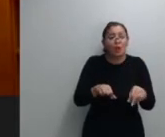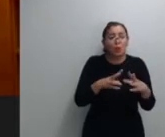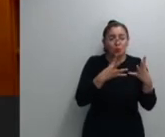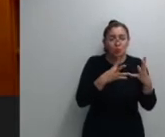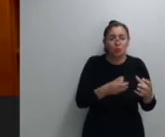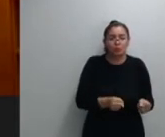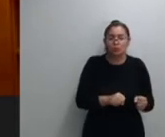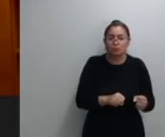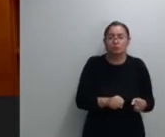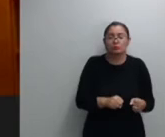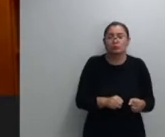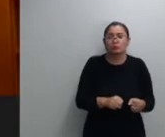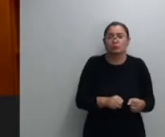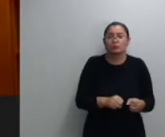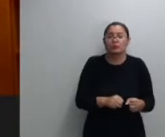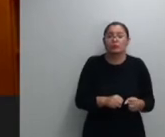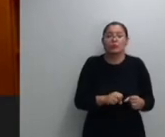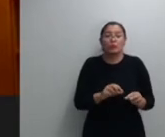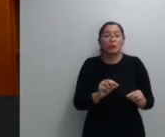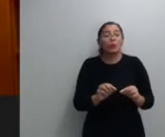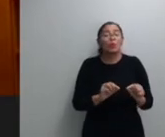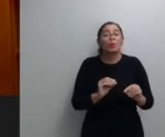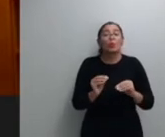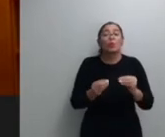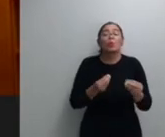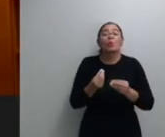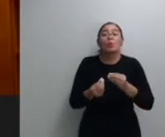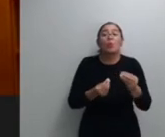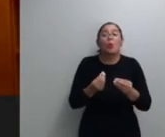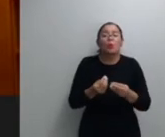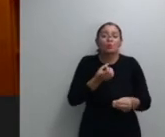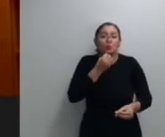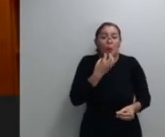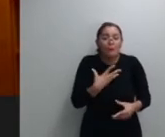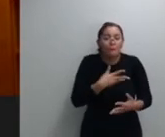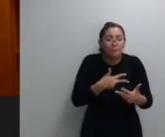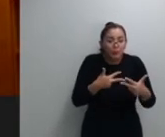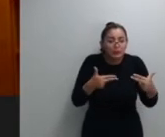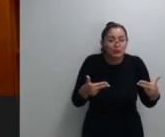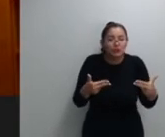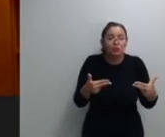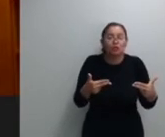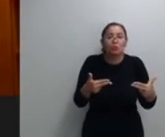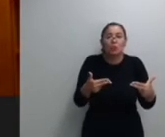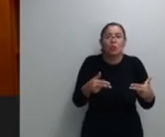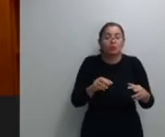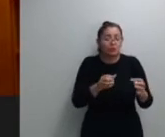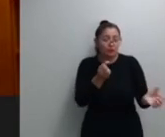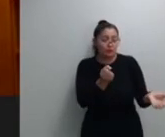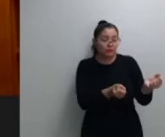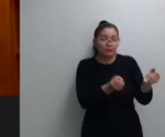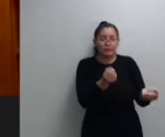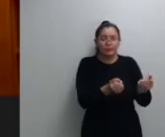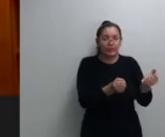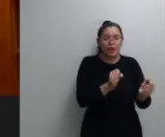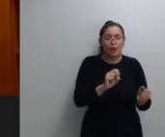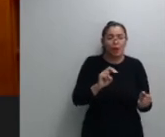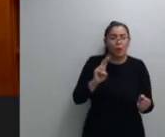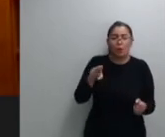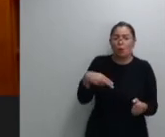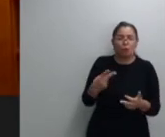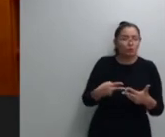Com relação à alienação do bem, seja veículo ou seja máquina, com relação à alienação do bem,